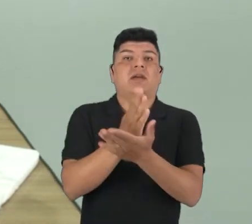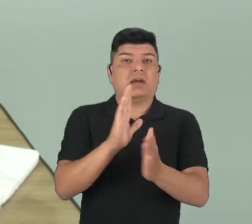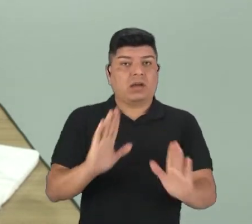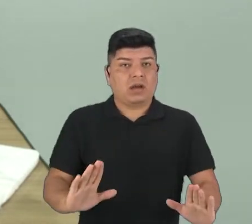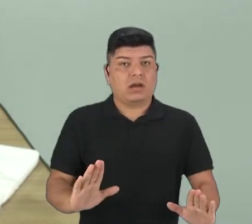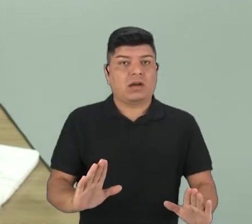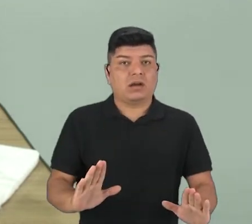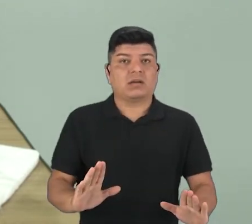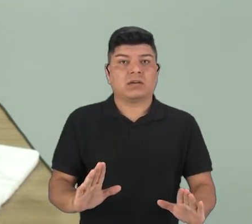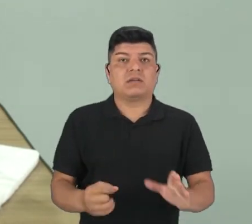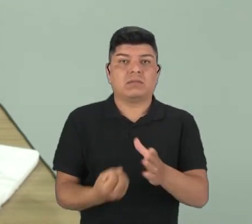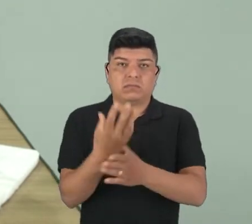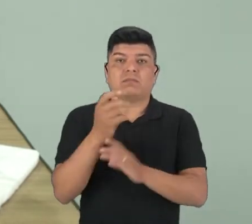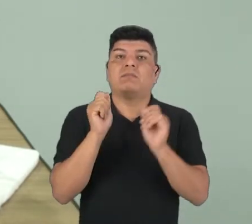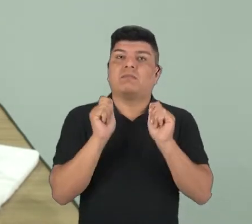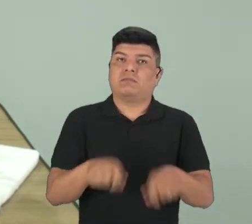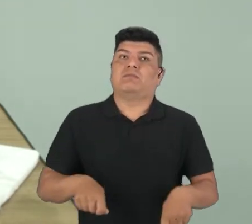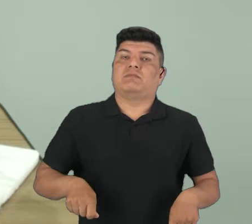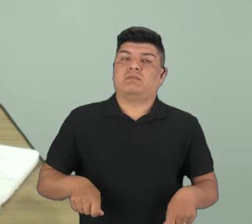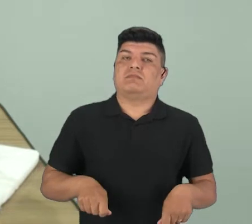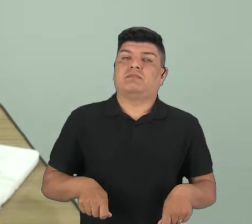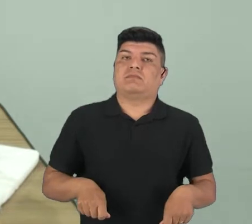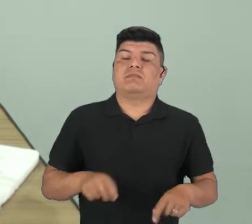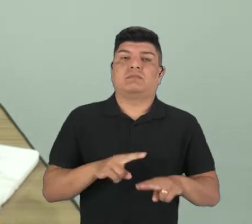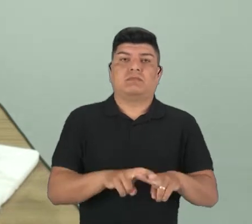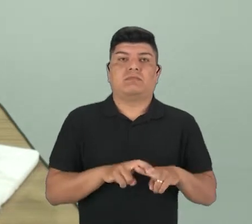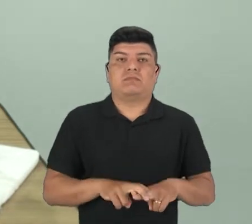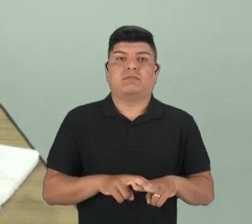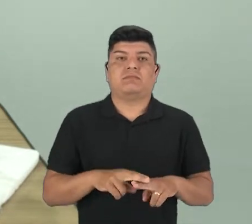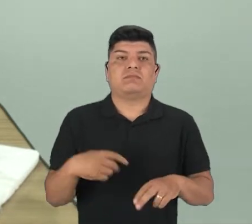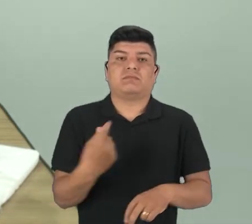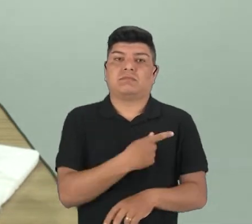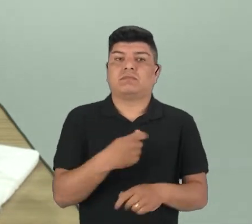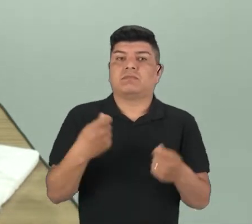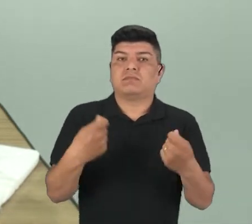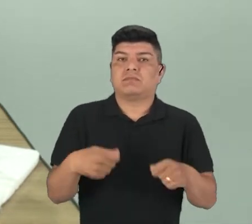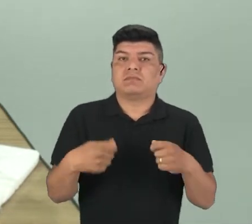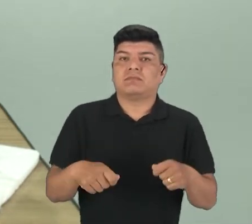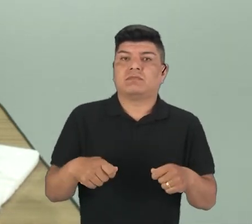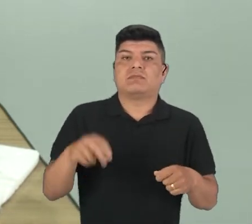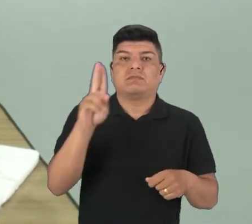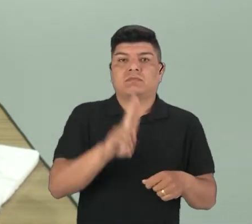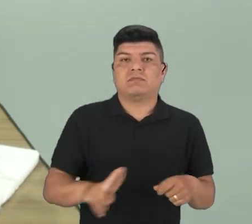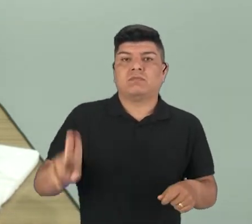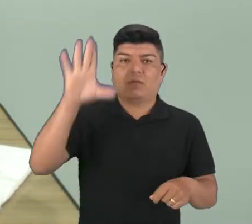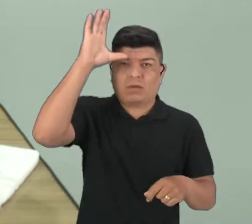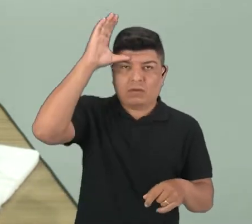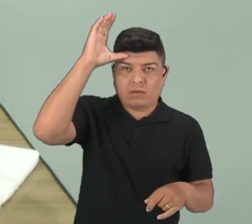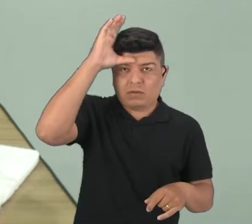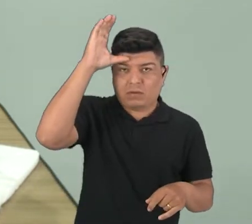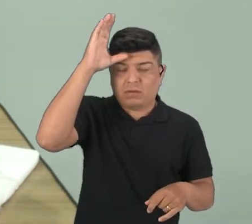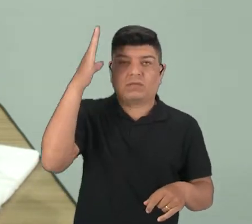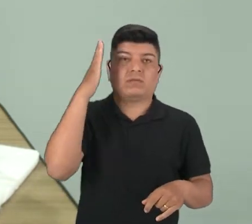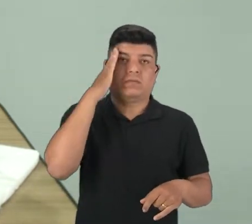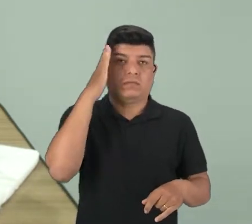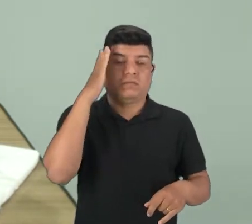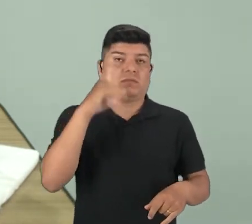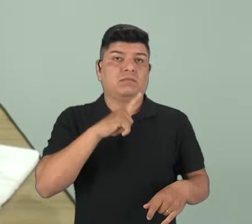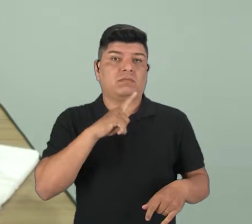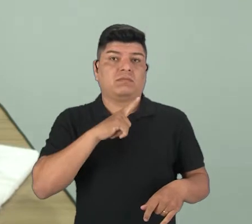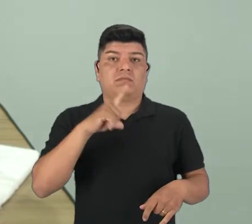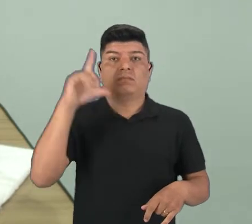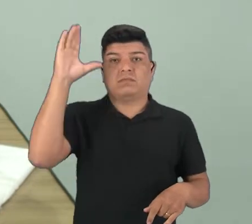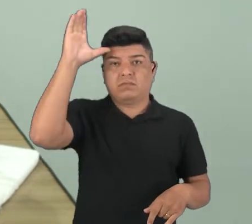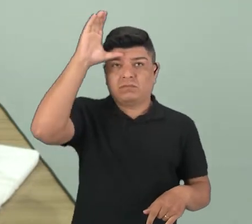esgotar. Por isso que nós temos que utilizar a energia com uma certa consciência, né? Saber ter consciência